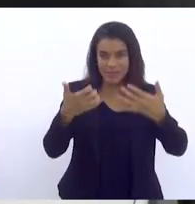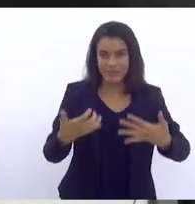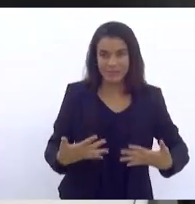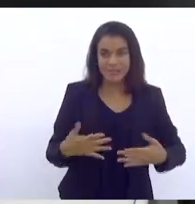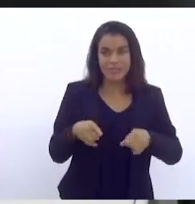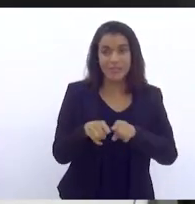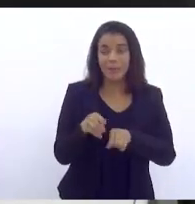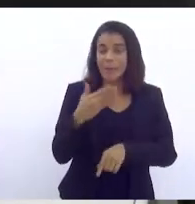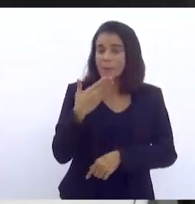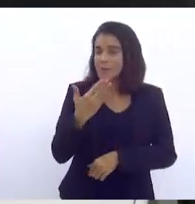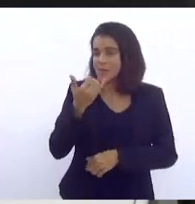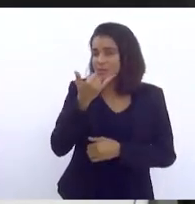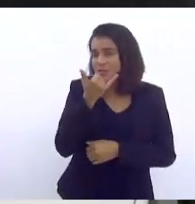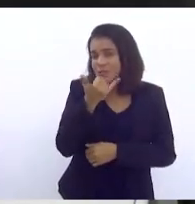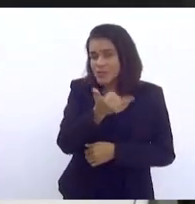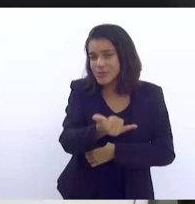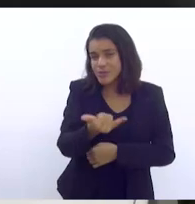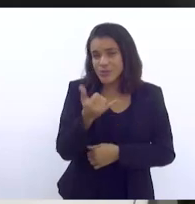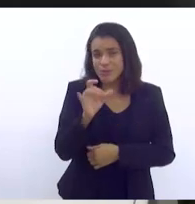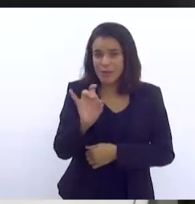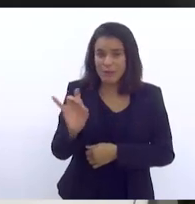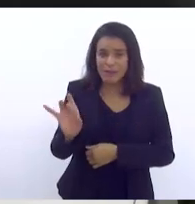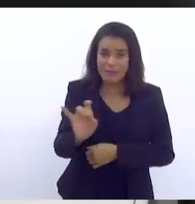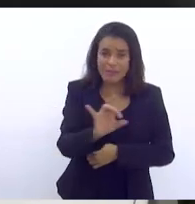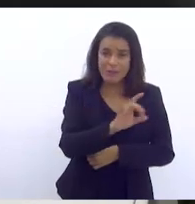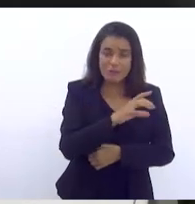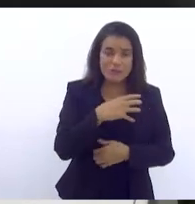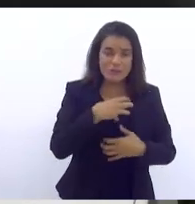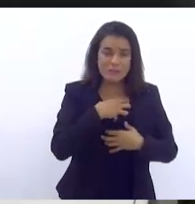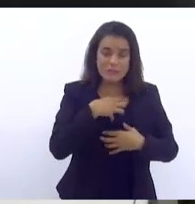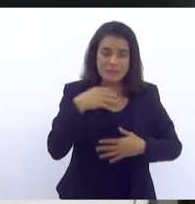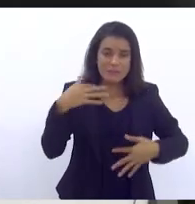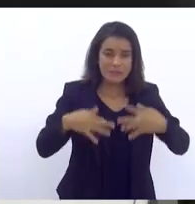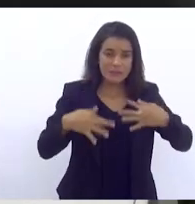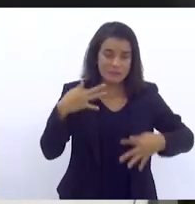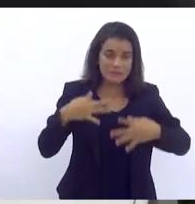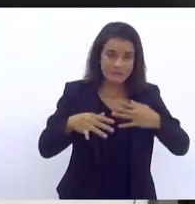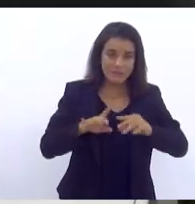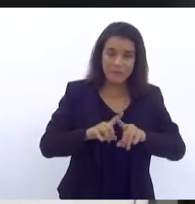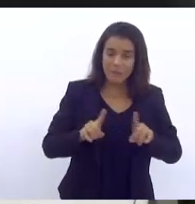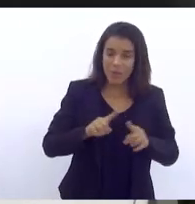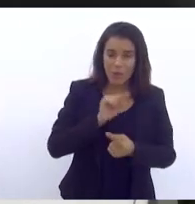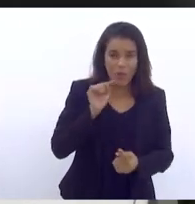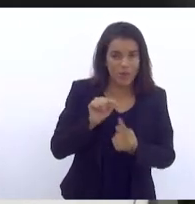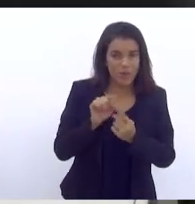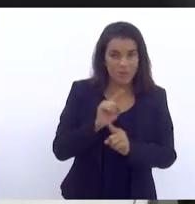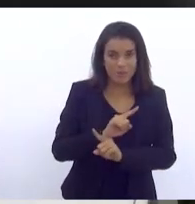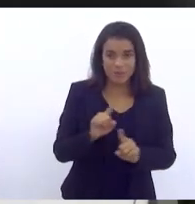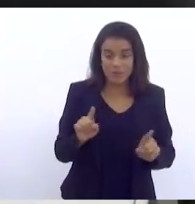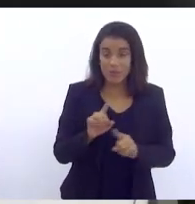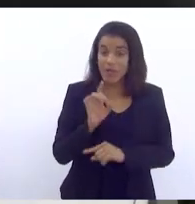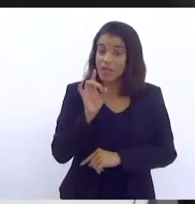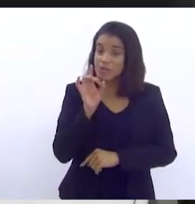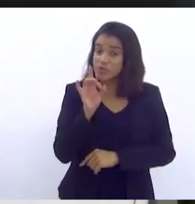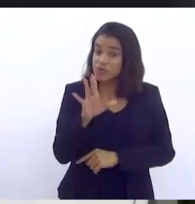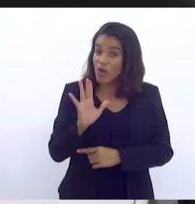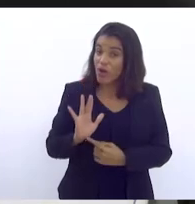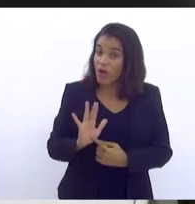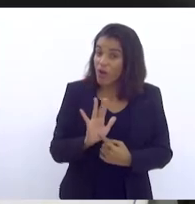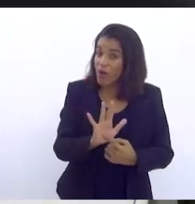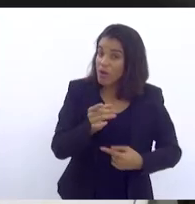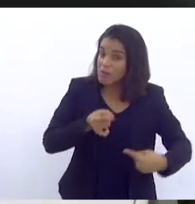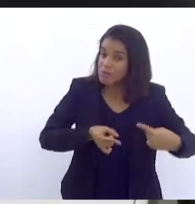e pedir desculpas aí a cada um se alguém se sentiu ofendido com a minha colocação não era a minha intenção era só trazer o